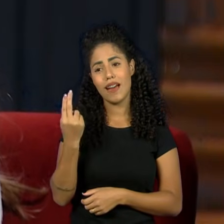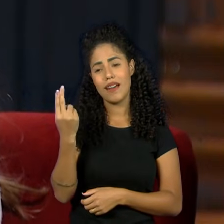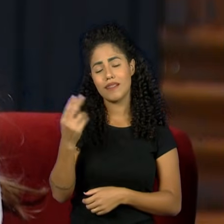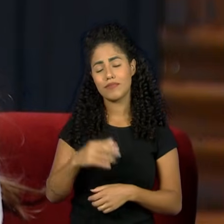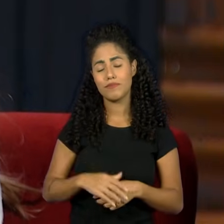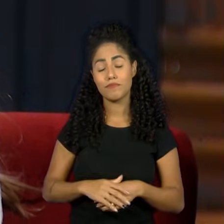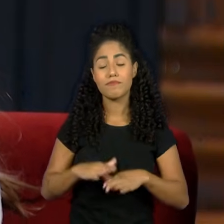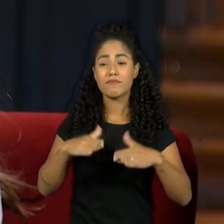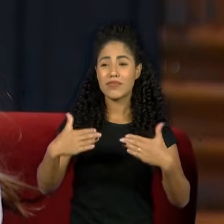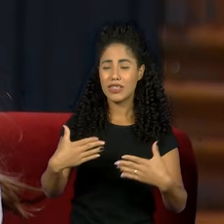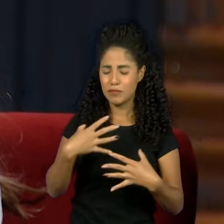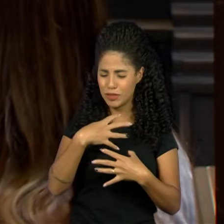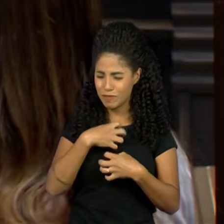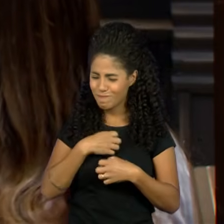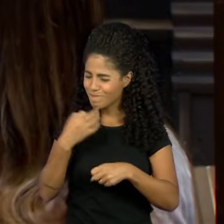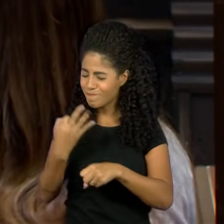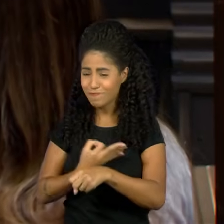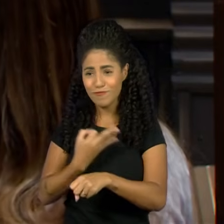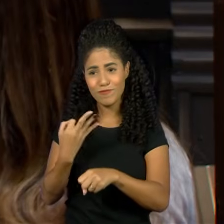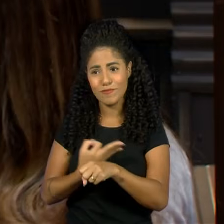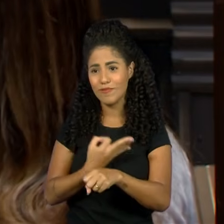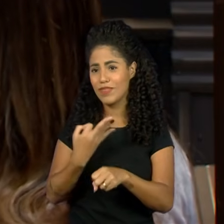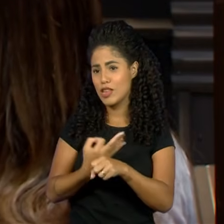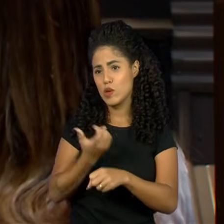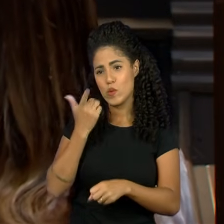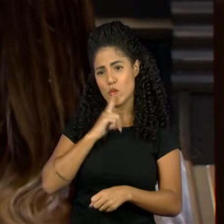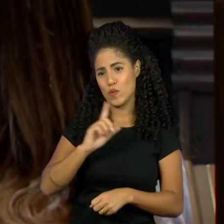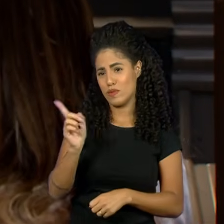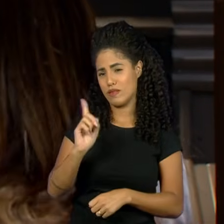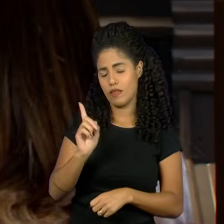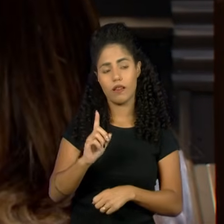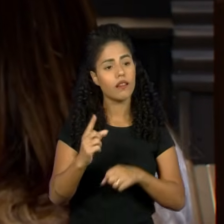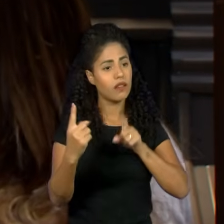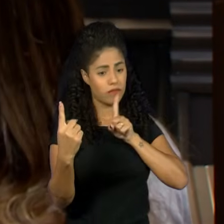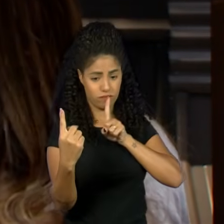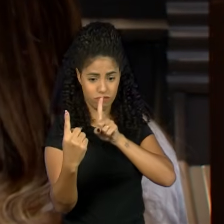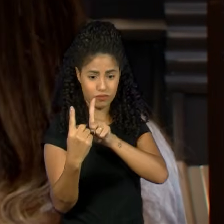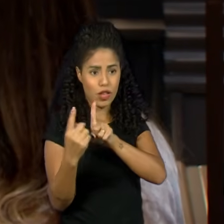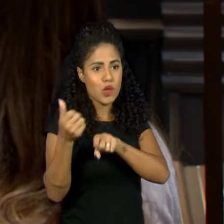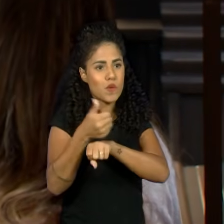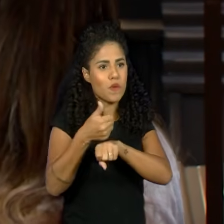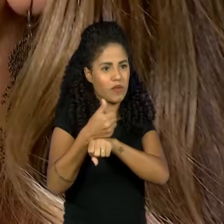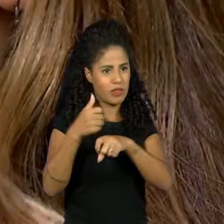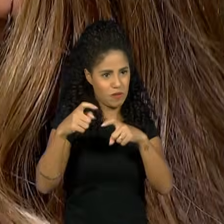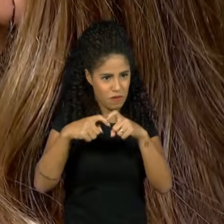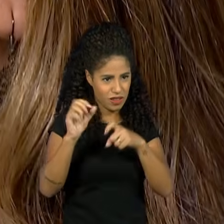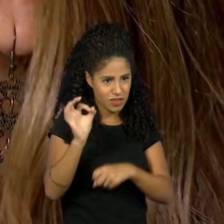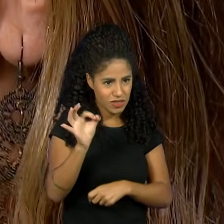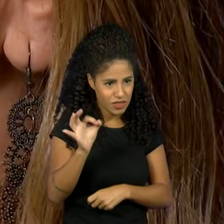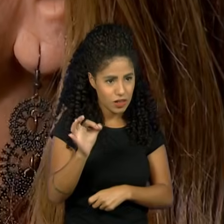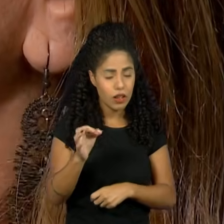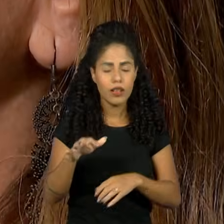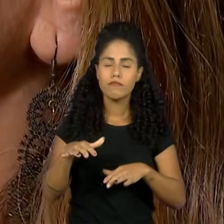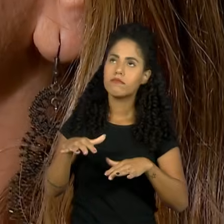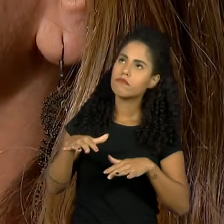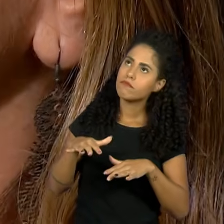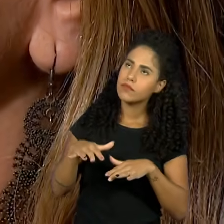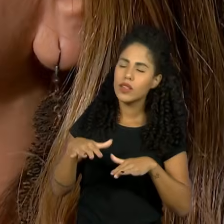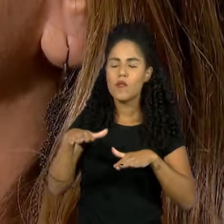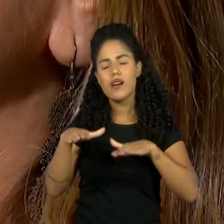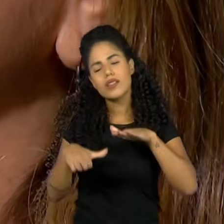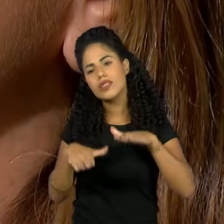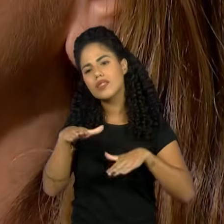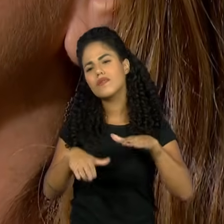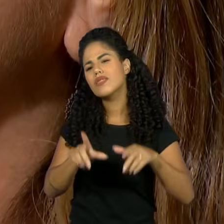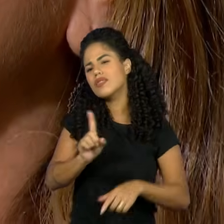isso é insuportável E quando geralmente é um paciente que está com a presença doente. de um médico ao redor. Em né? geral, não sei se com a presença de